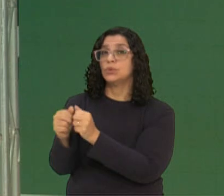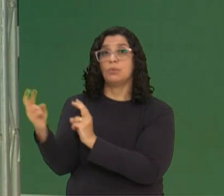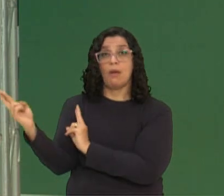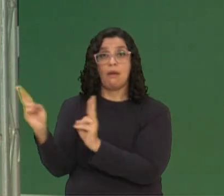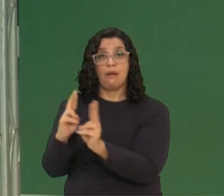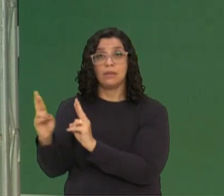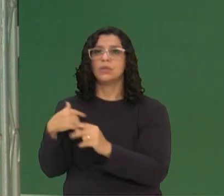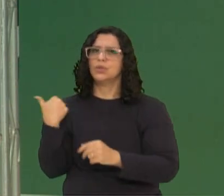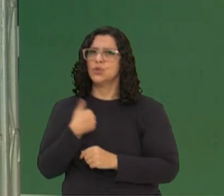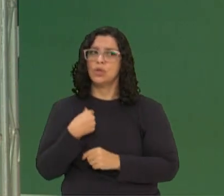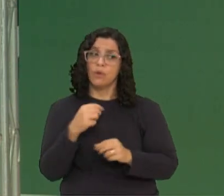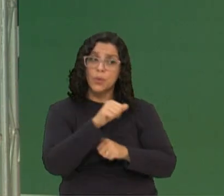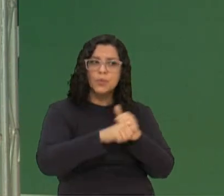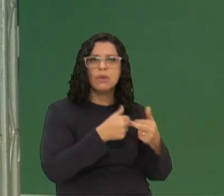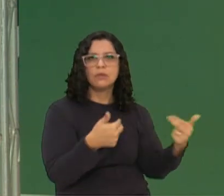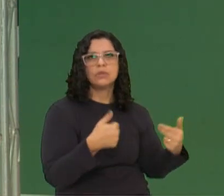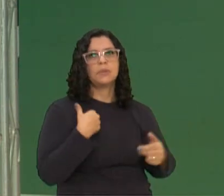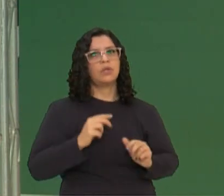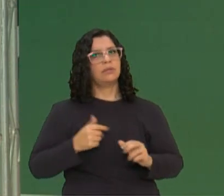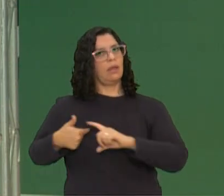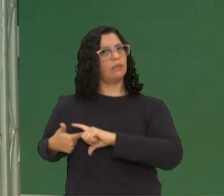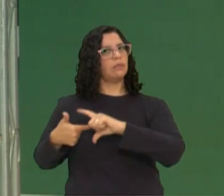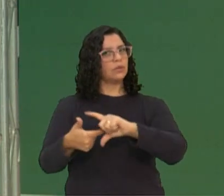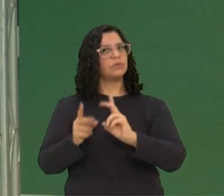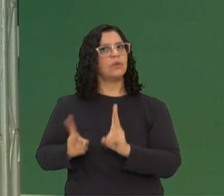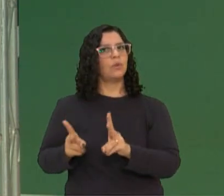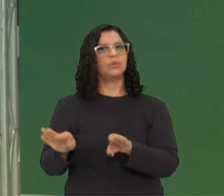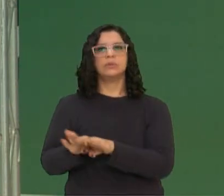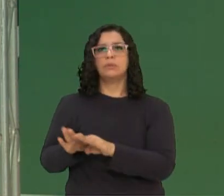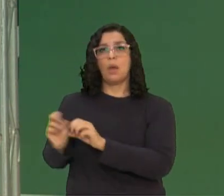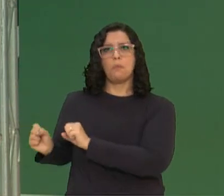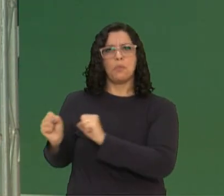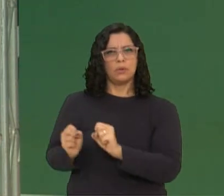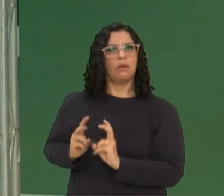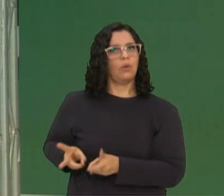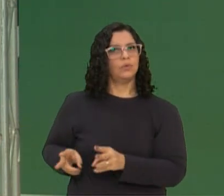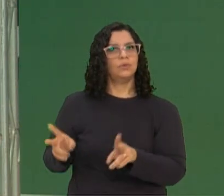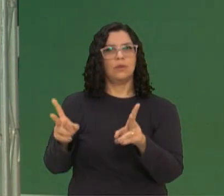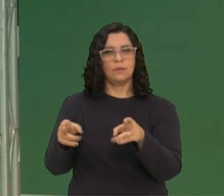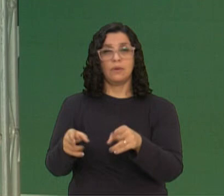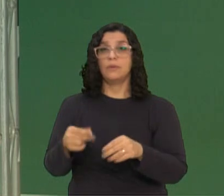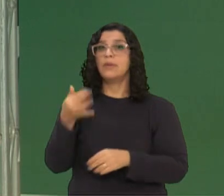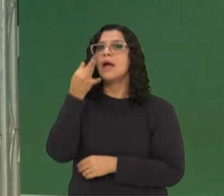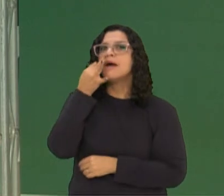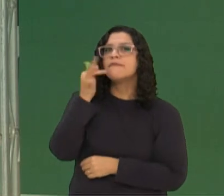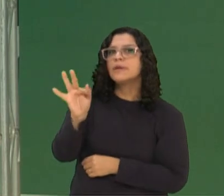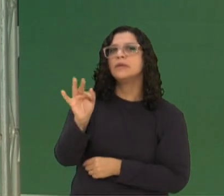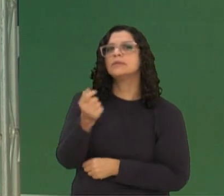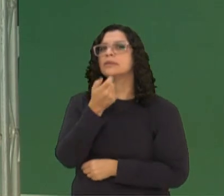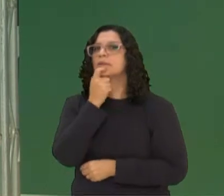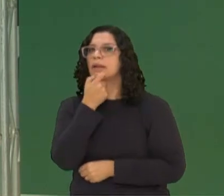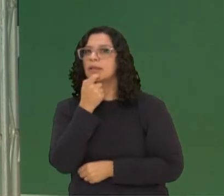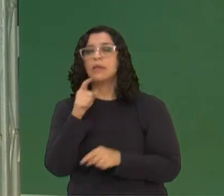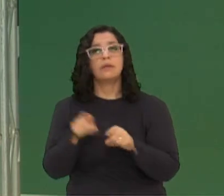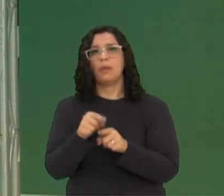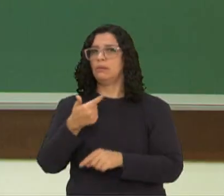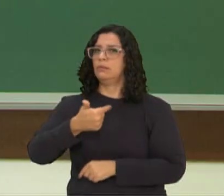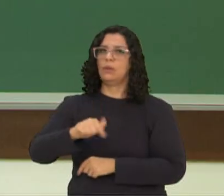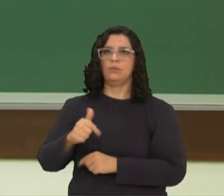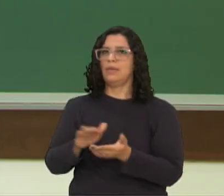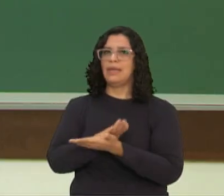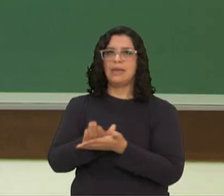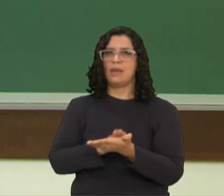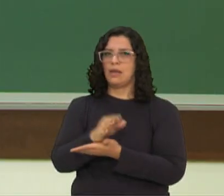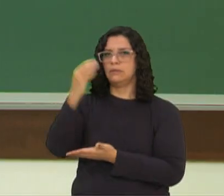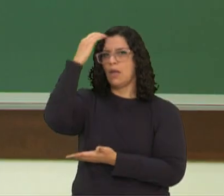vamos ser moderninhos, sim, mas vamos ser também conservadores em alguma coisa. E por último, na França e na Inglaterra não houve